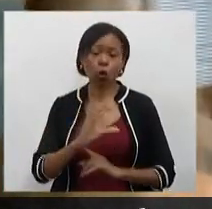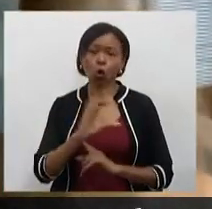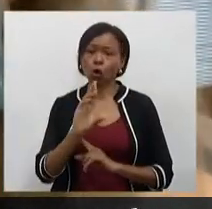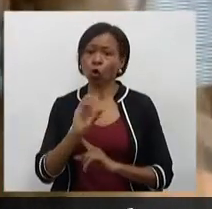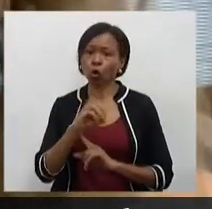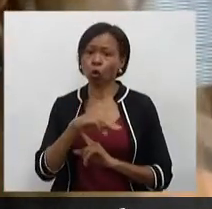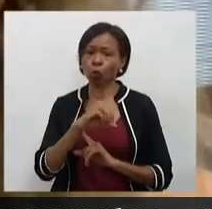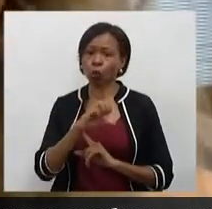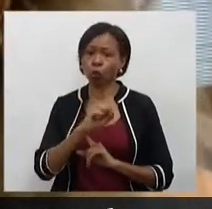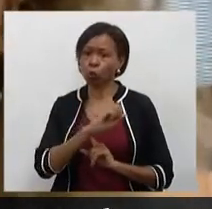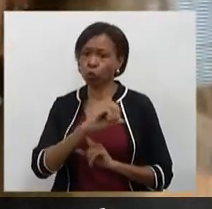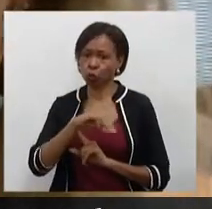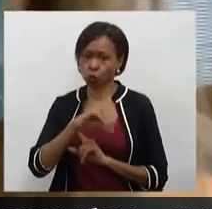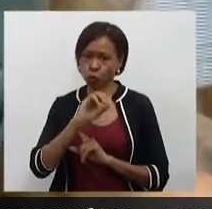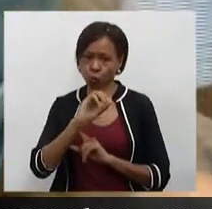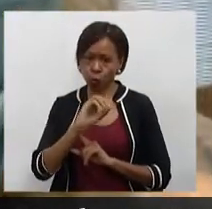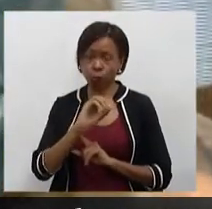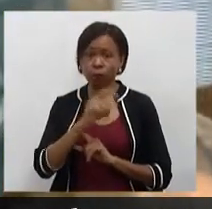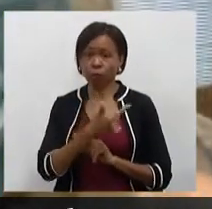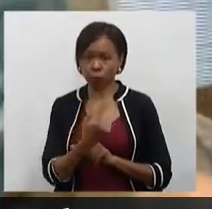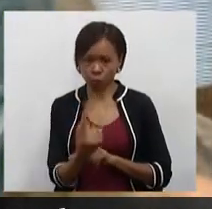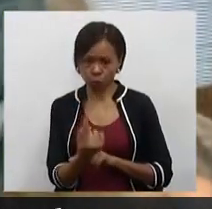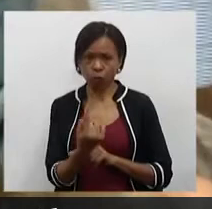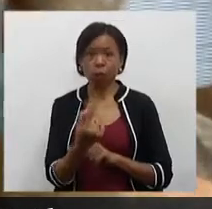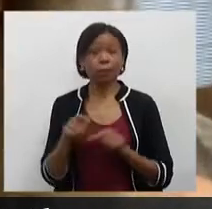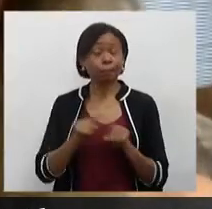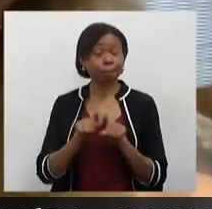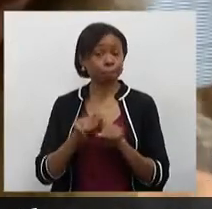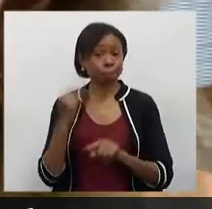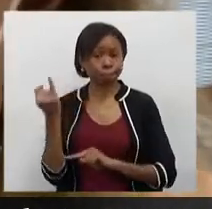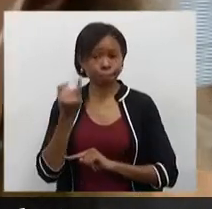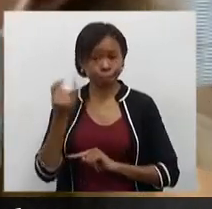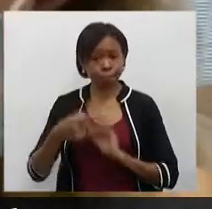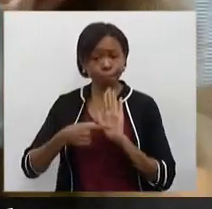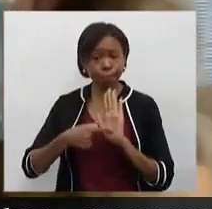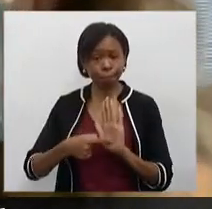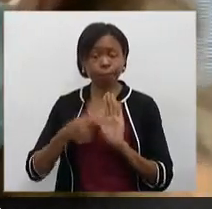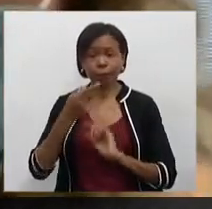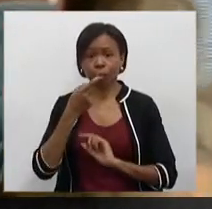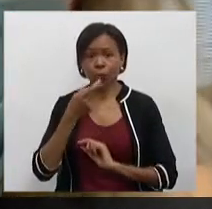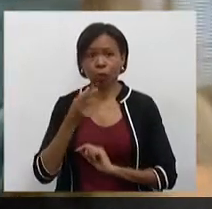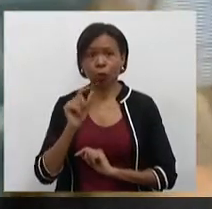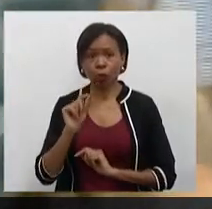também que foi, né, publicada uma nota técnica do Ministério da Saúde, a de número